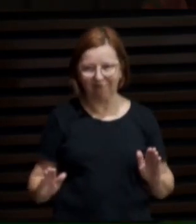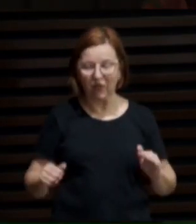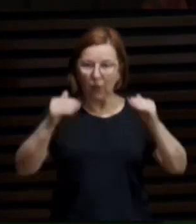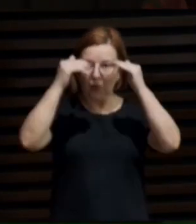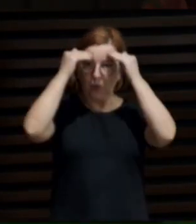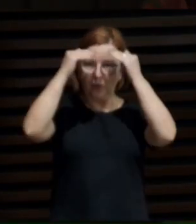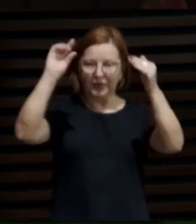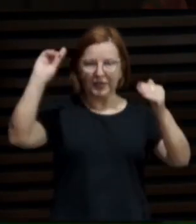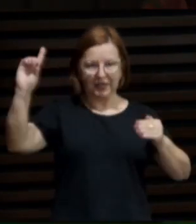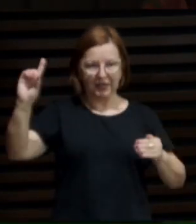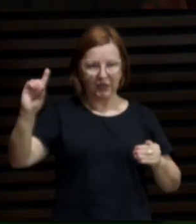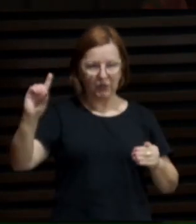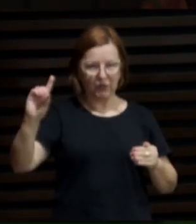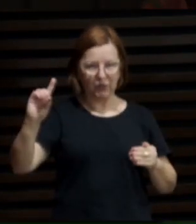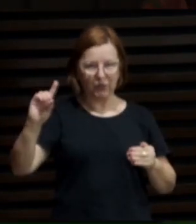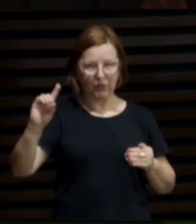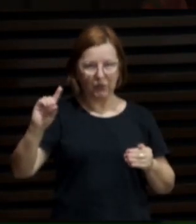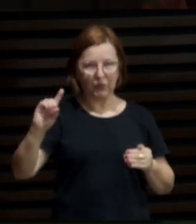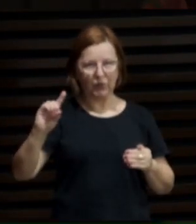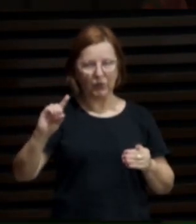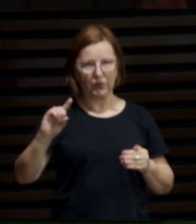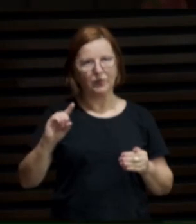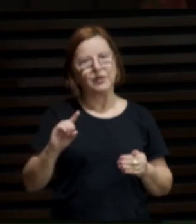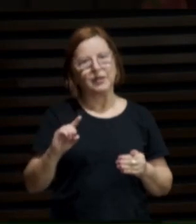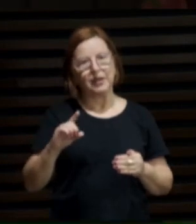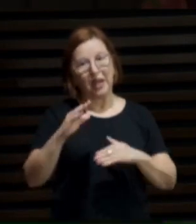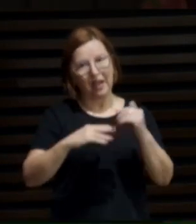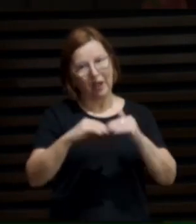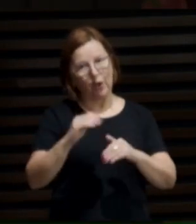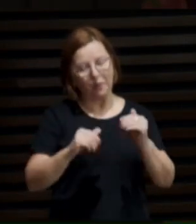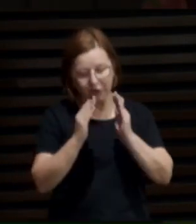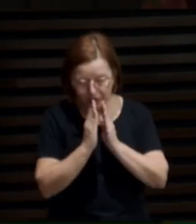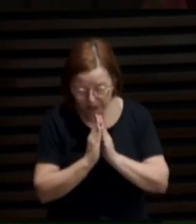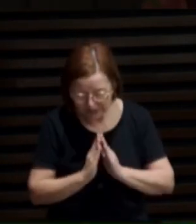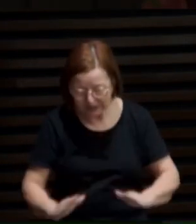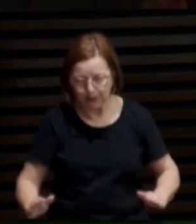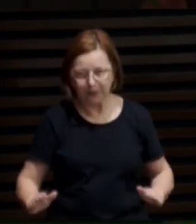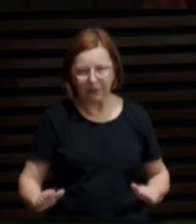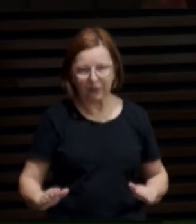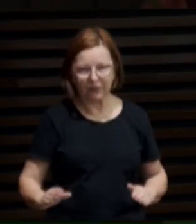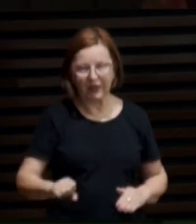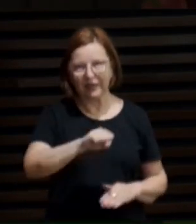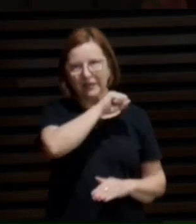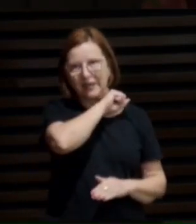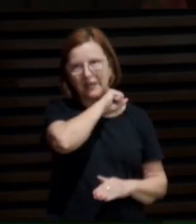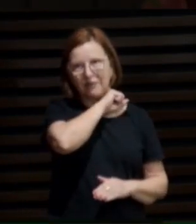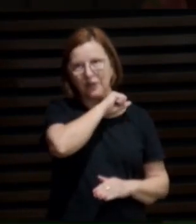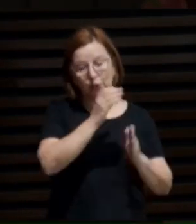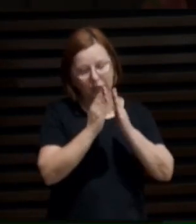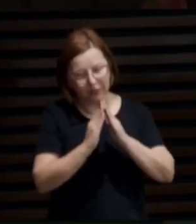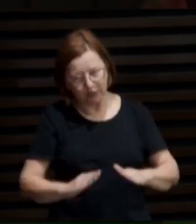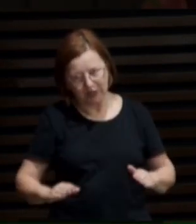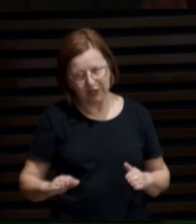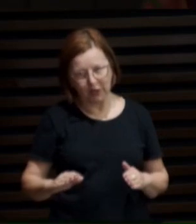Deus como um ato de adoração. Ele vê o sacrifício e a adoração como sinônimos à medida que